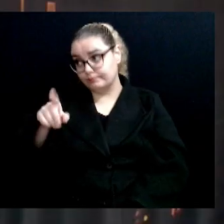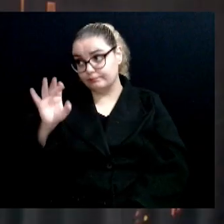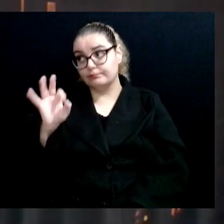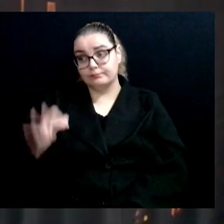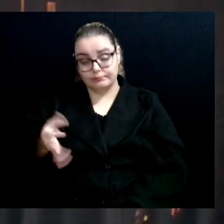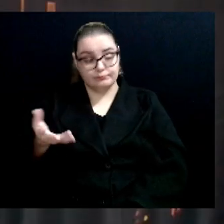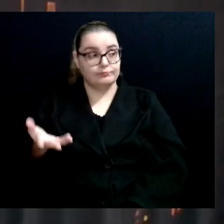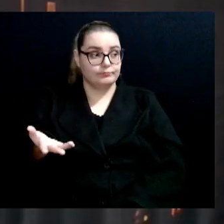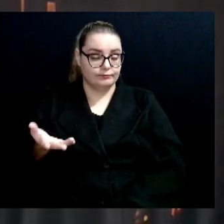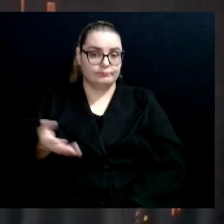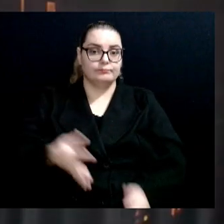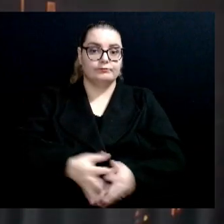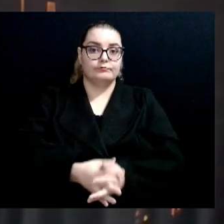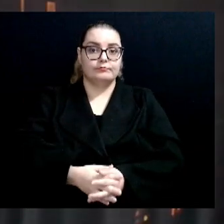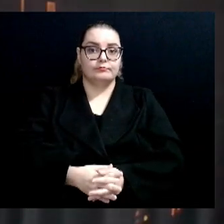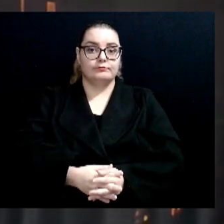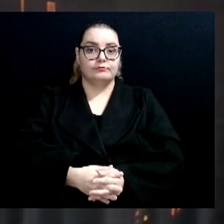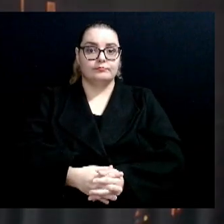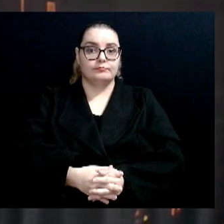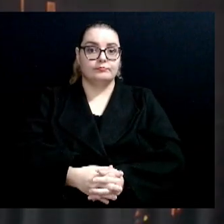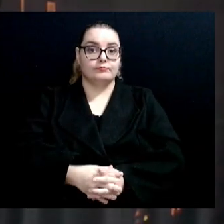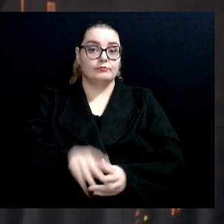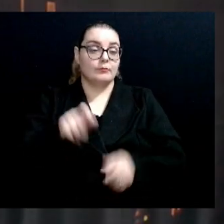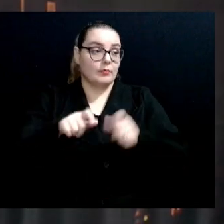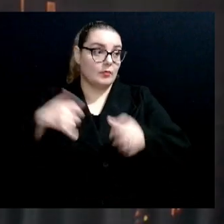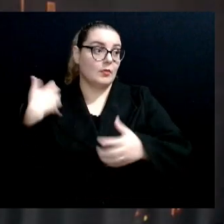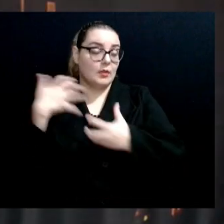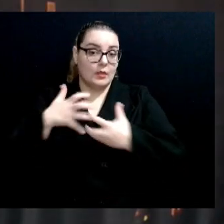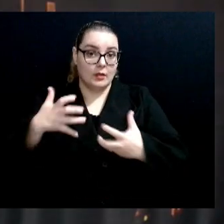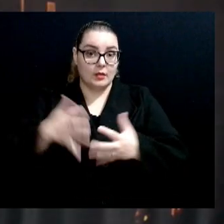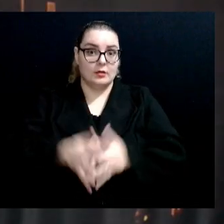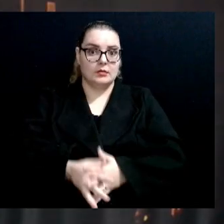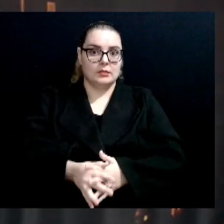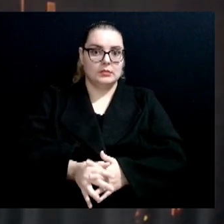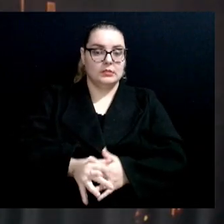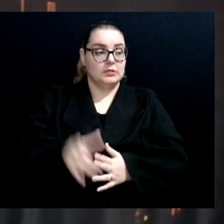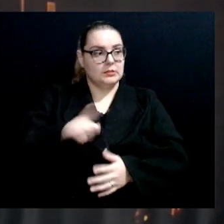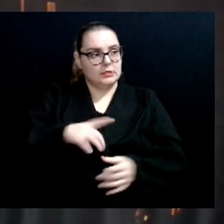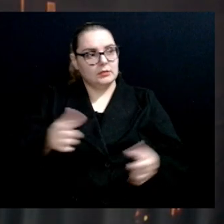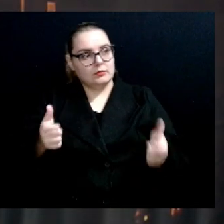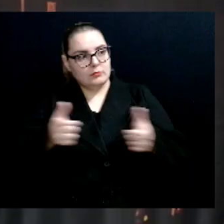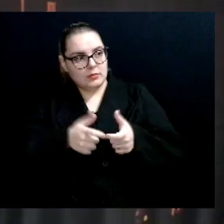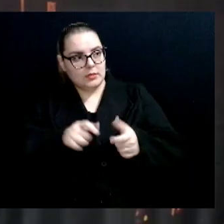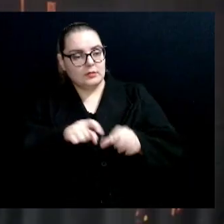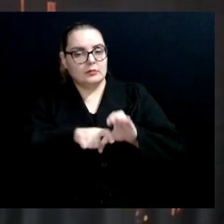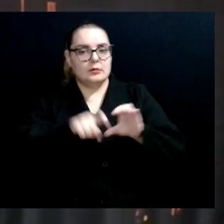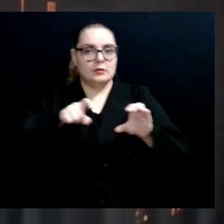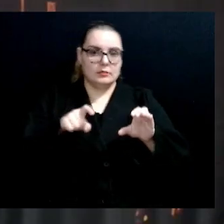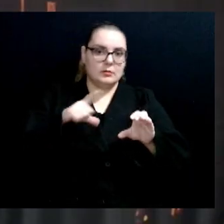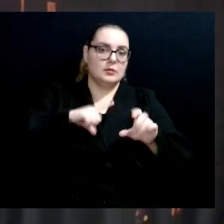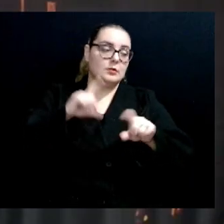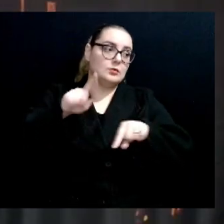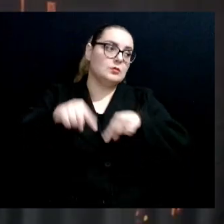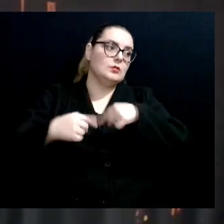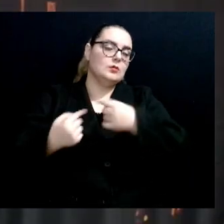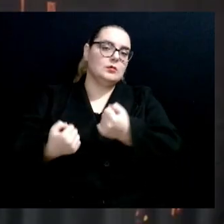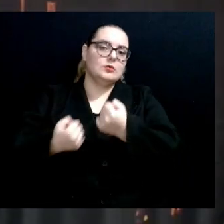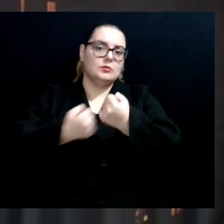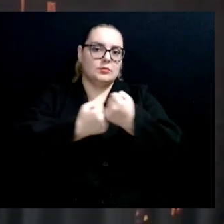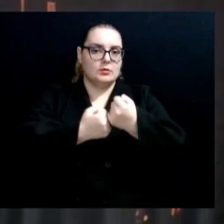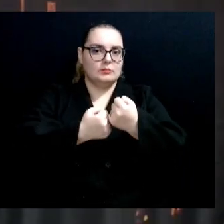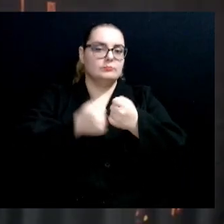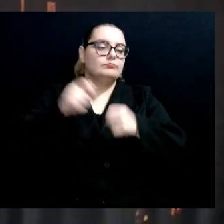Então, a pessoa idosa, ela tendo menos autonomia, ela teria que ter o suporte de outra pessoa